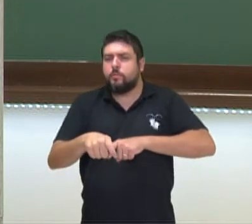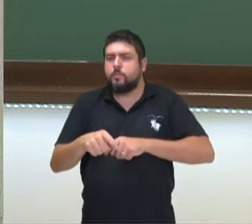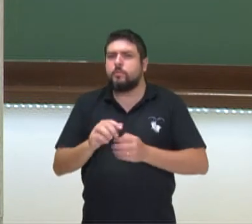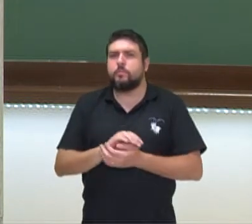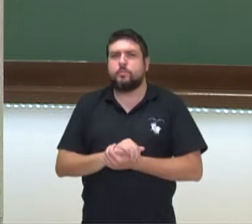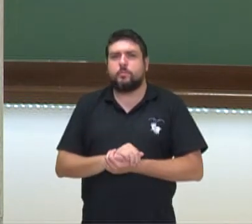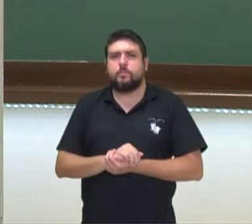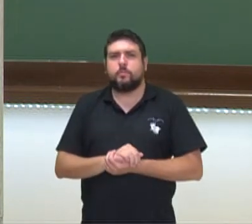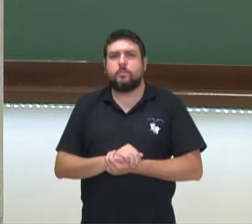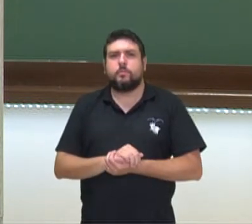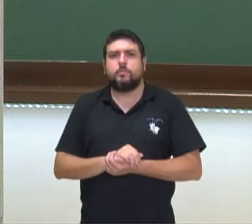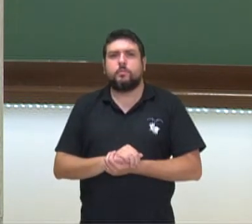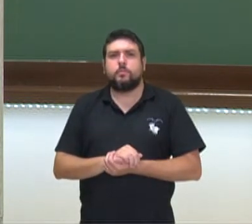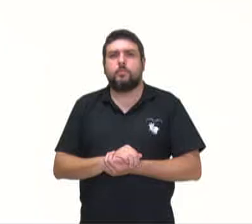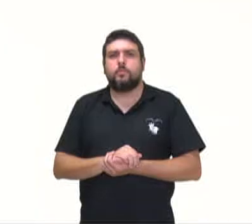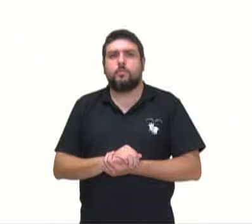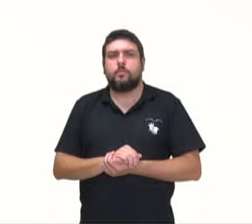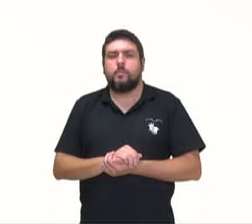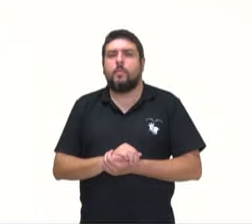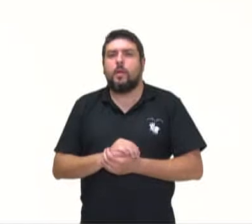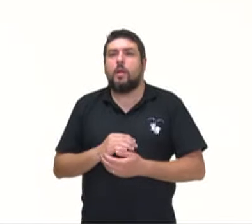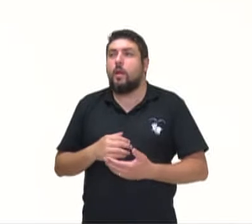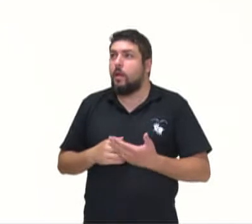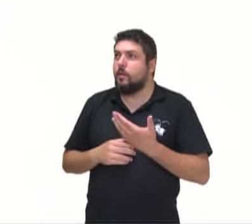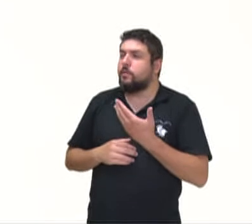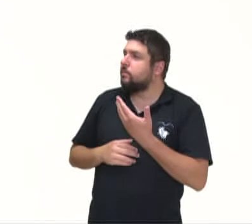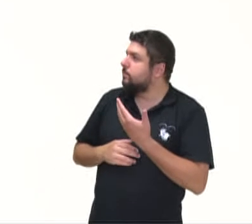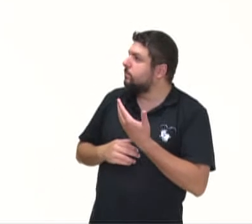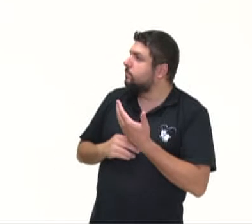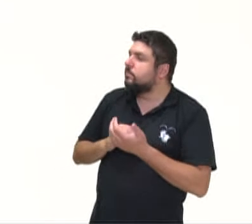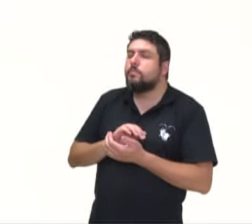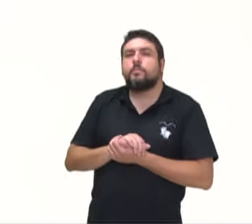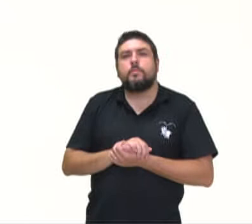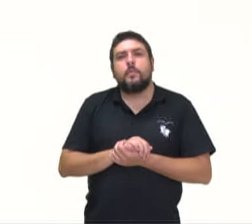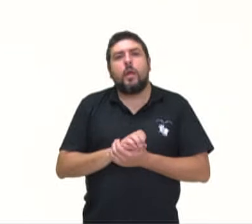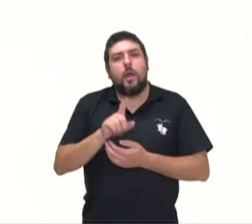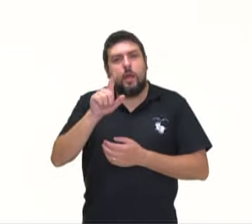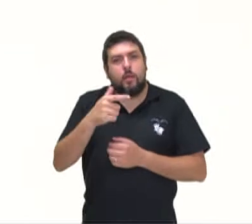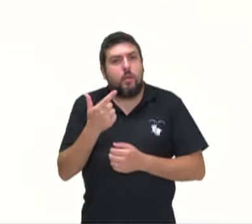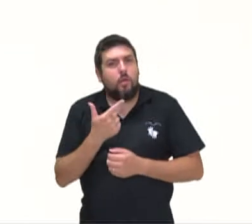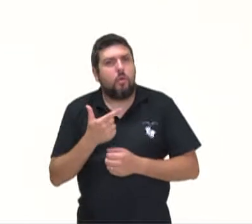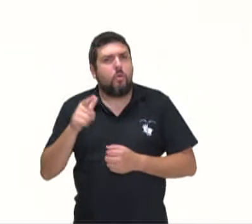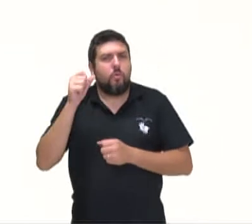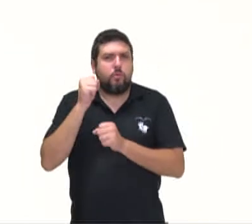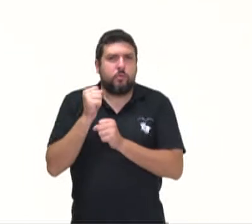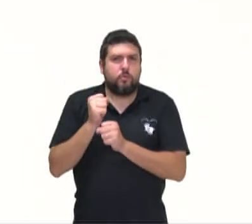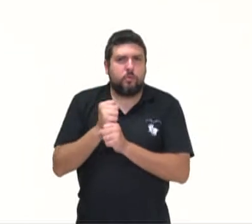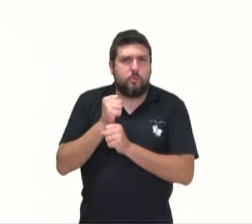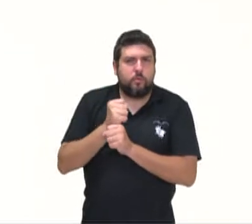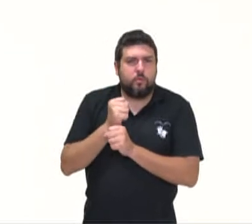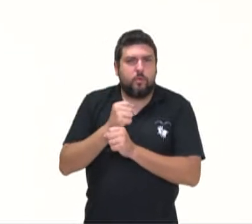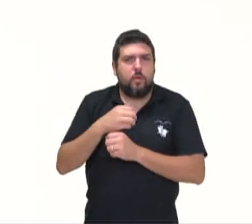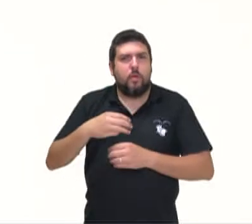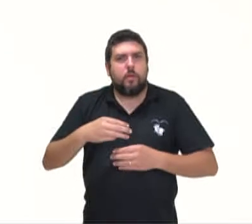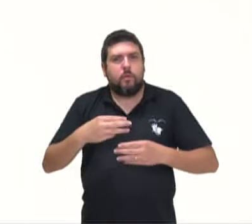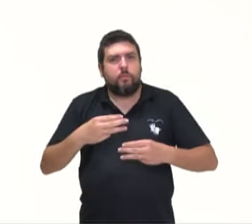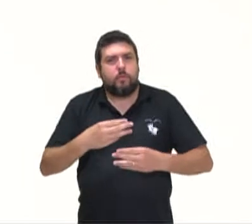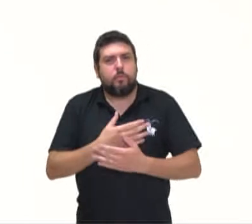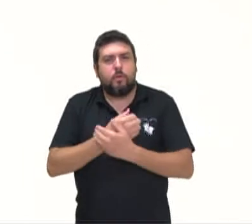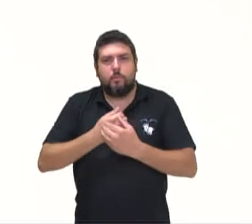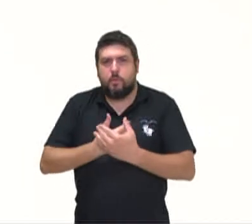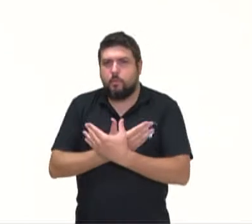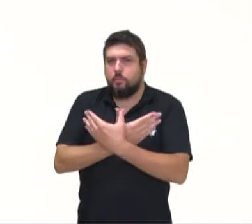né? Aqui, um templo dos guerreiros, né, uma outra construção maia que também, né, chama atenção pela